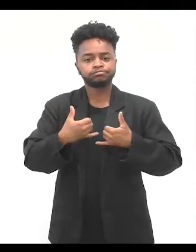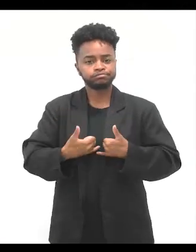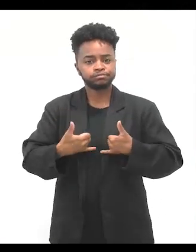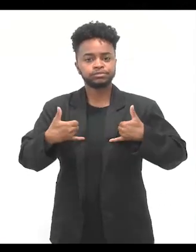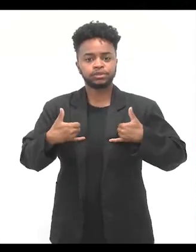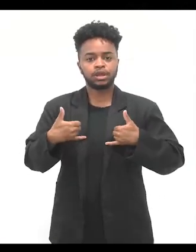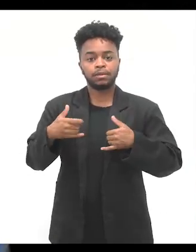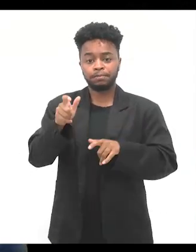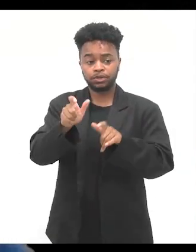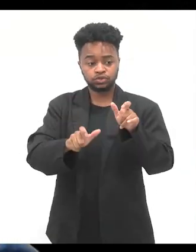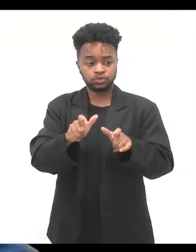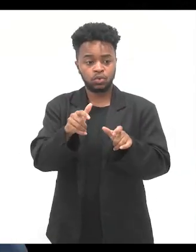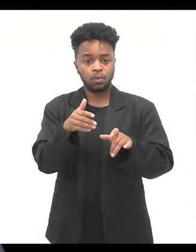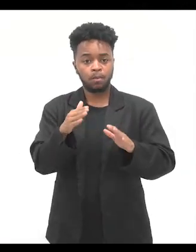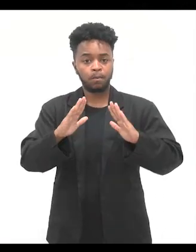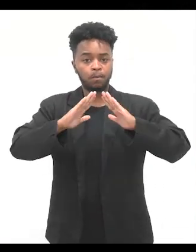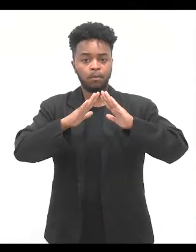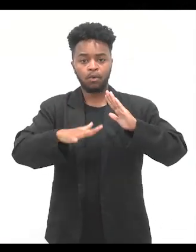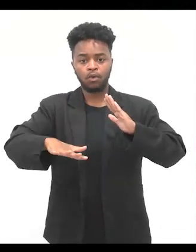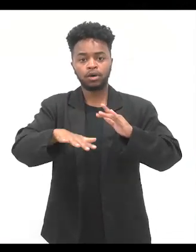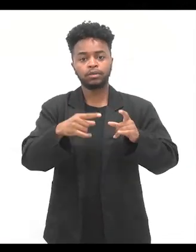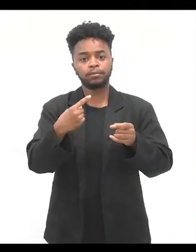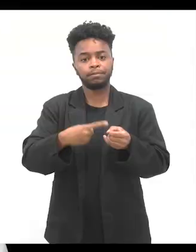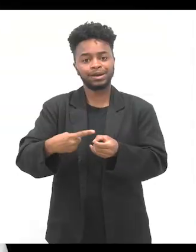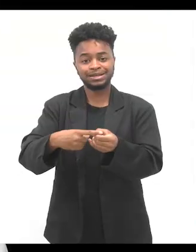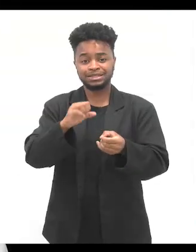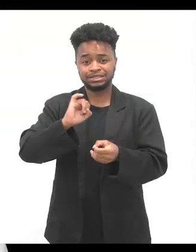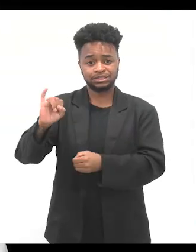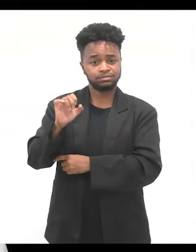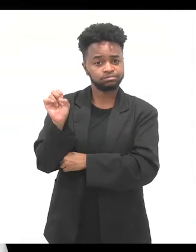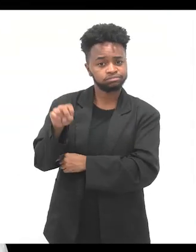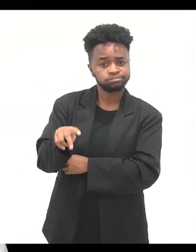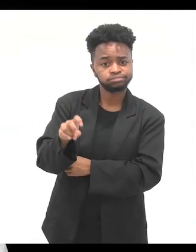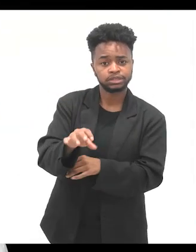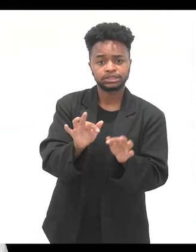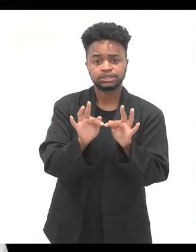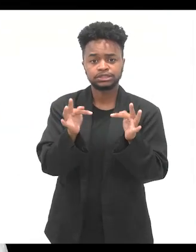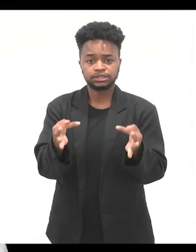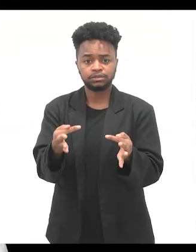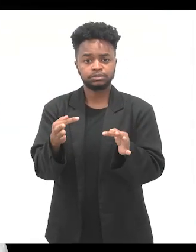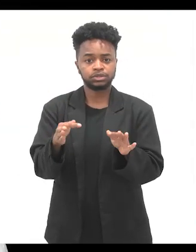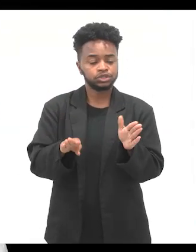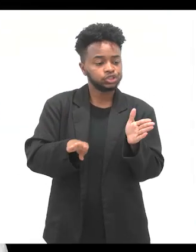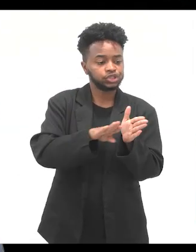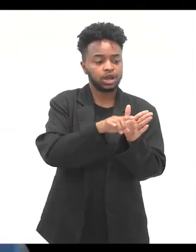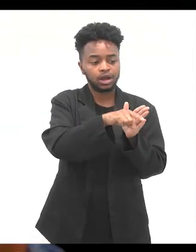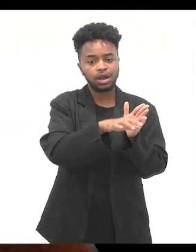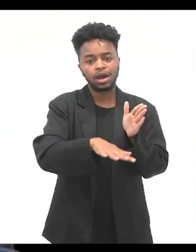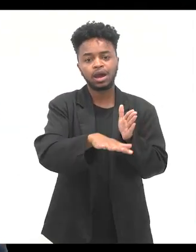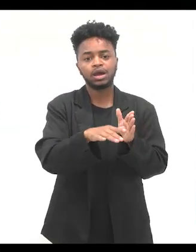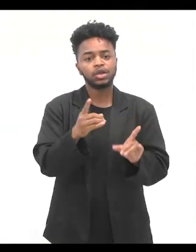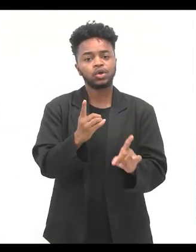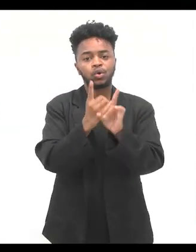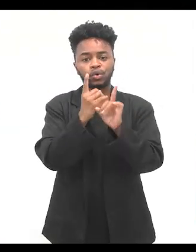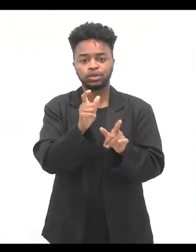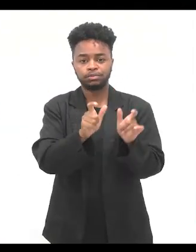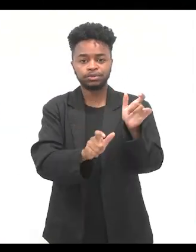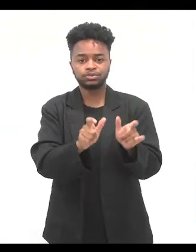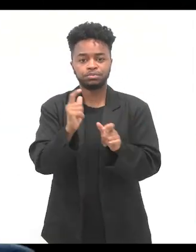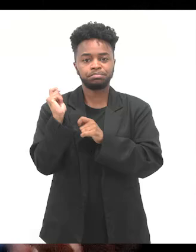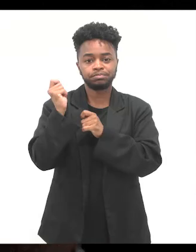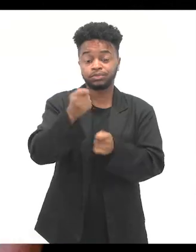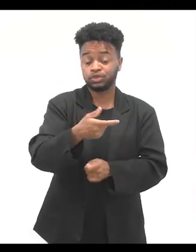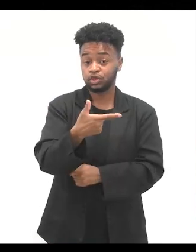bairro, todo dia, se der uma simples caminhada, né, e chegar ao Porto 6, você vai se deparar com os pescadores ainda em